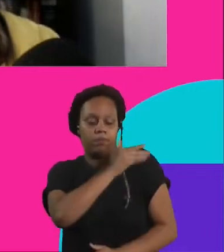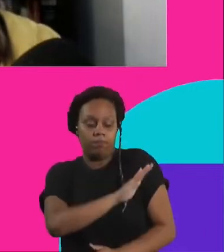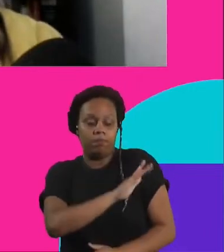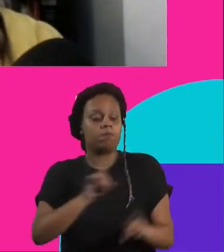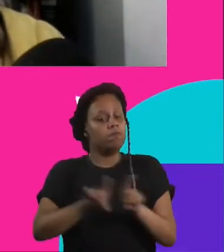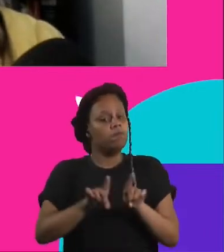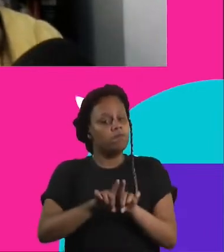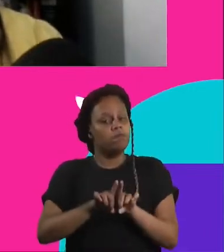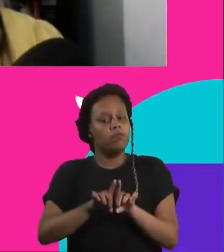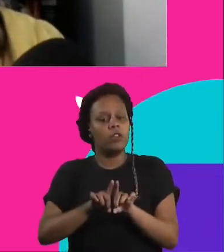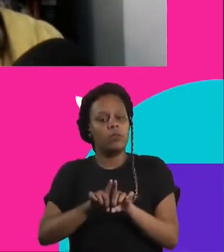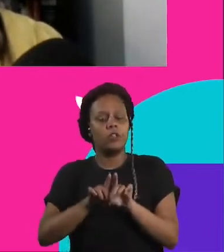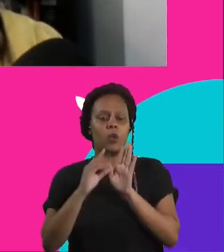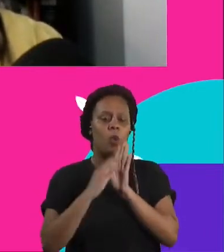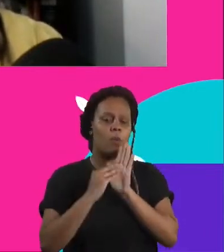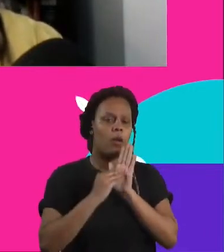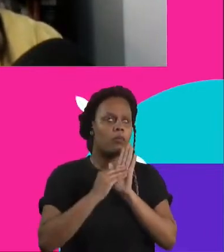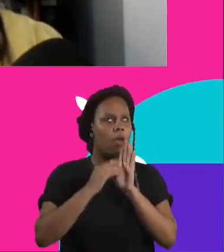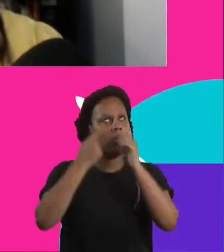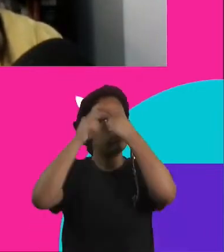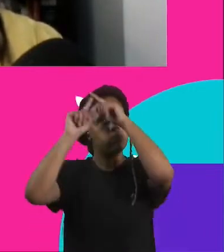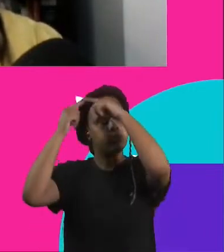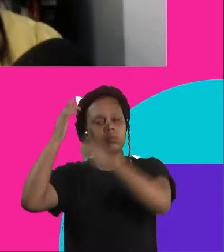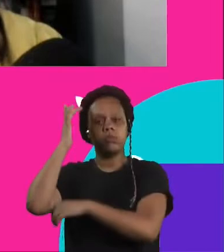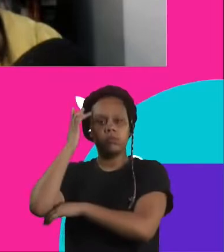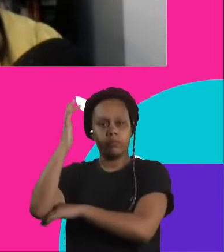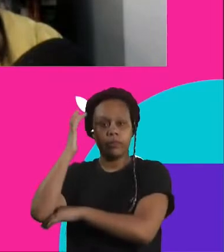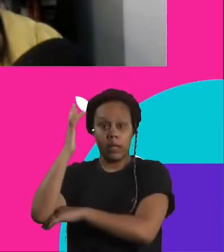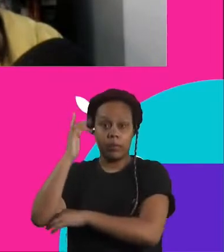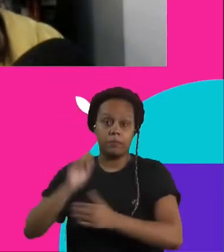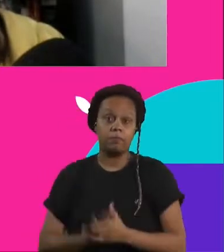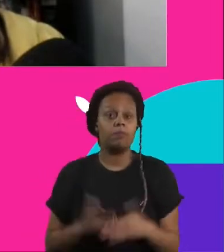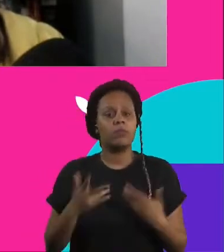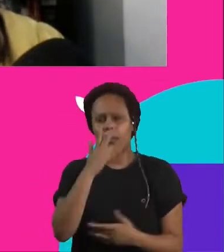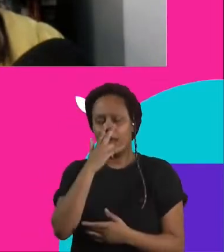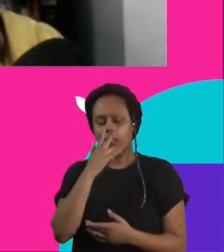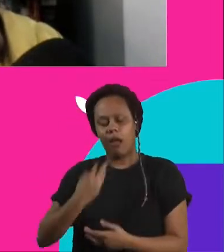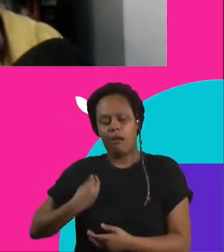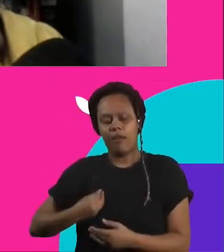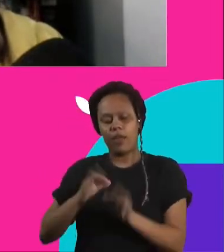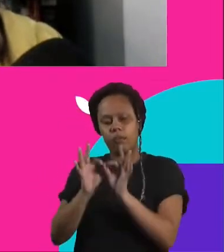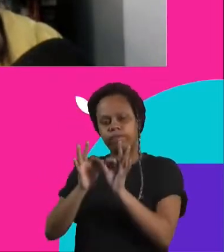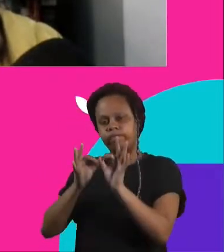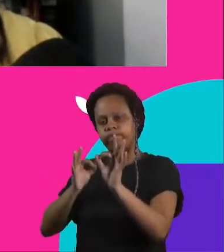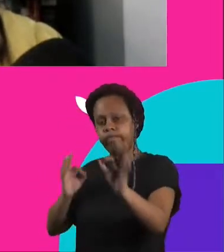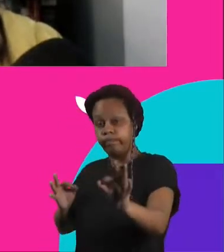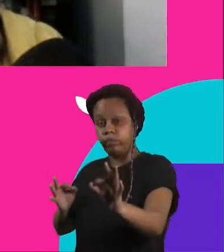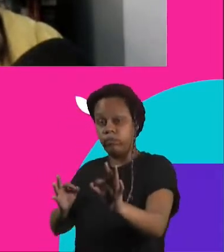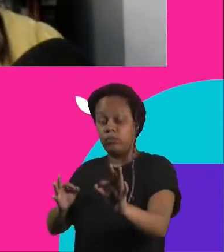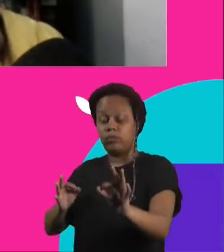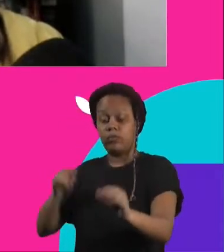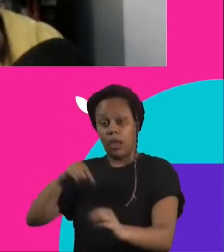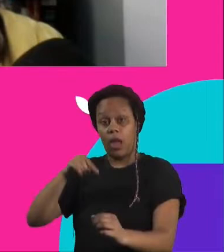nossas sociedades, né? Então é como se a gente vivesse um pouco uma extensão, né, no mundo digital, né, daquilo que,